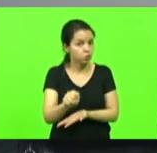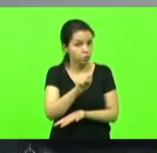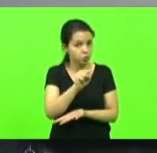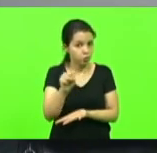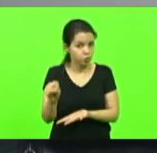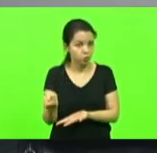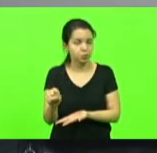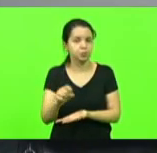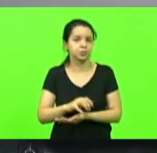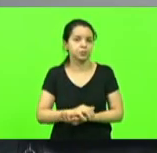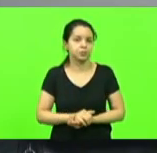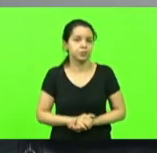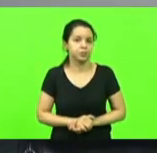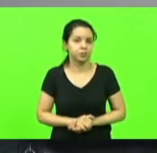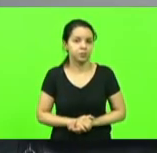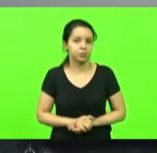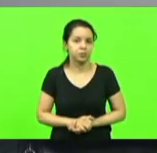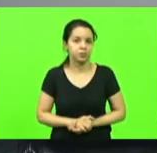enfim,